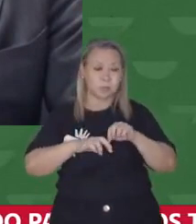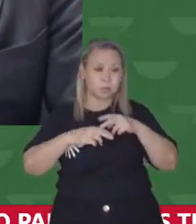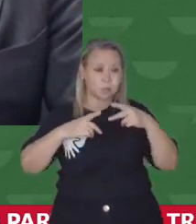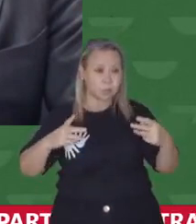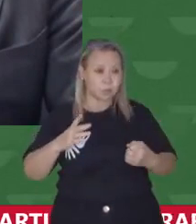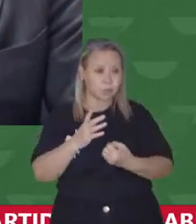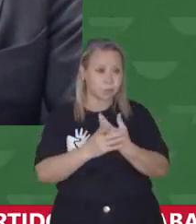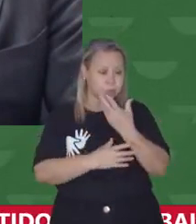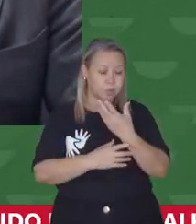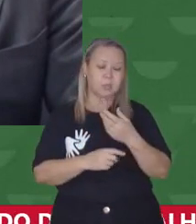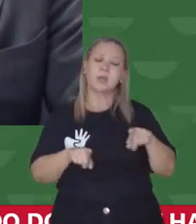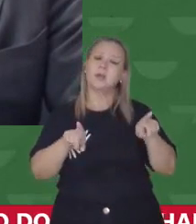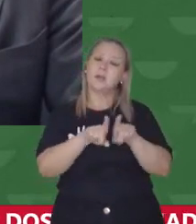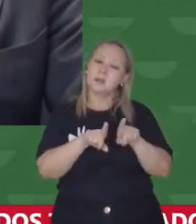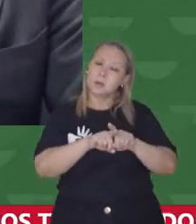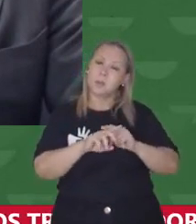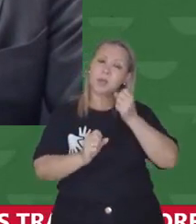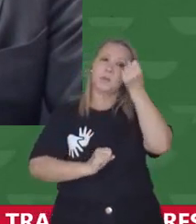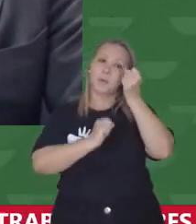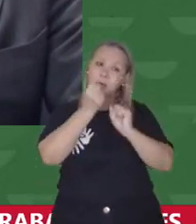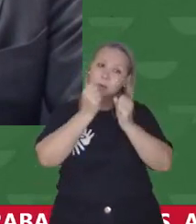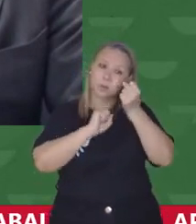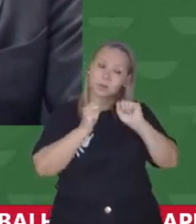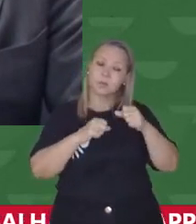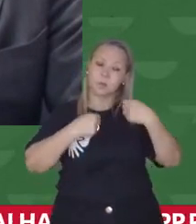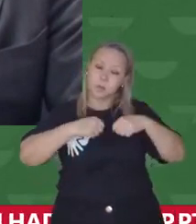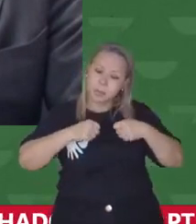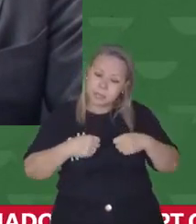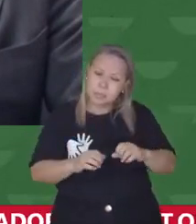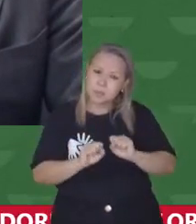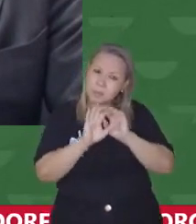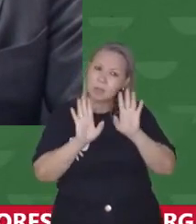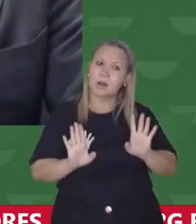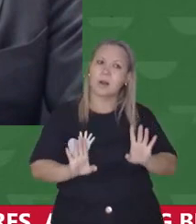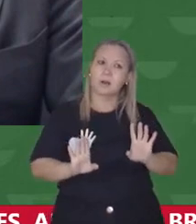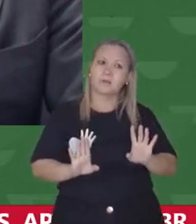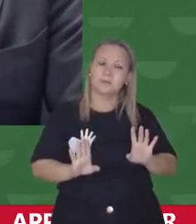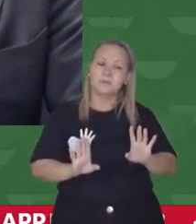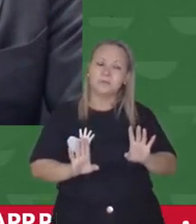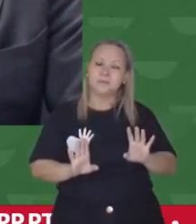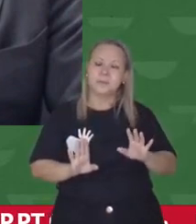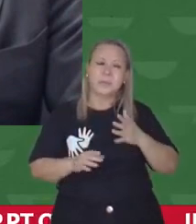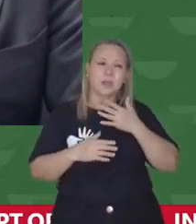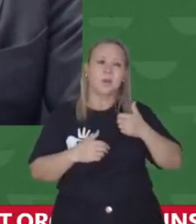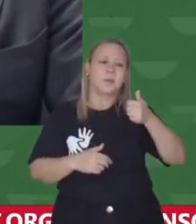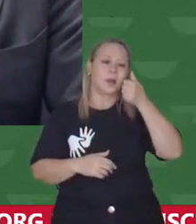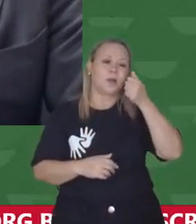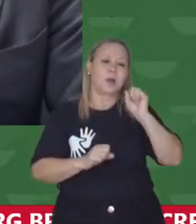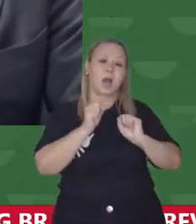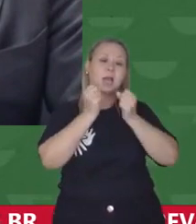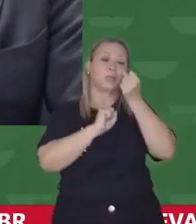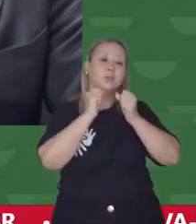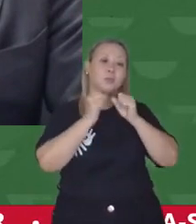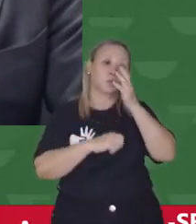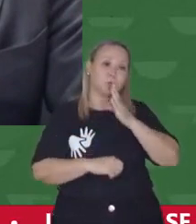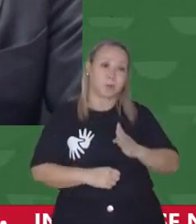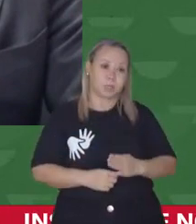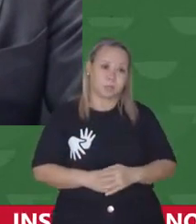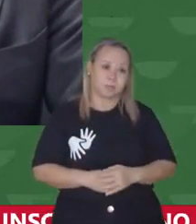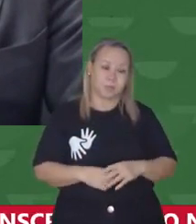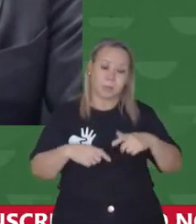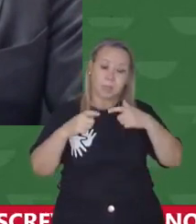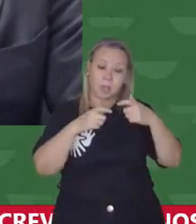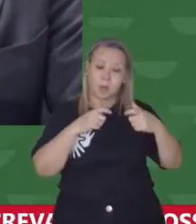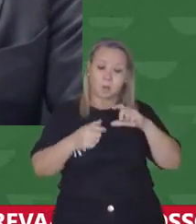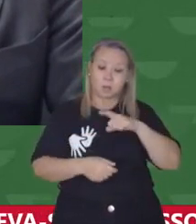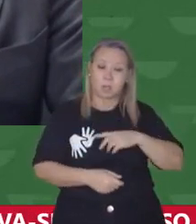vale para a indústria. É evidente que nós temos que reindustrializar o Brasil. A indústria é fonte de inovação, é onde estão os melhores empregos,